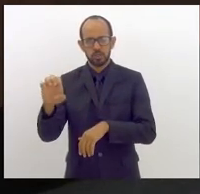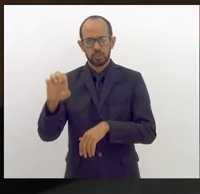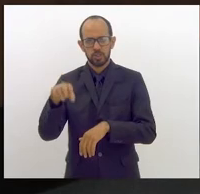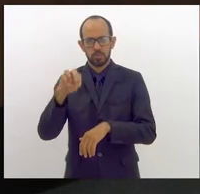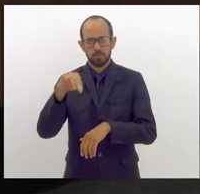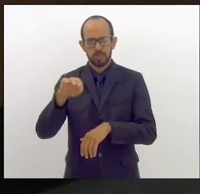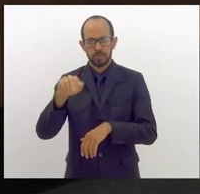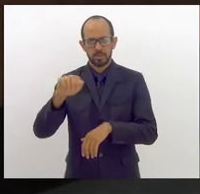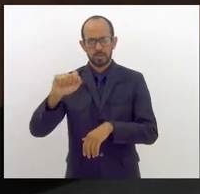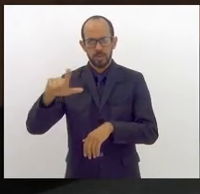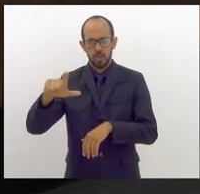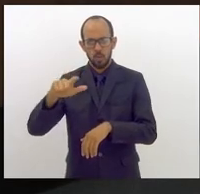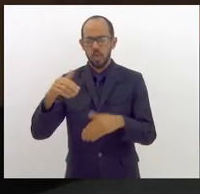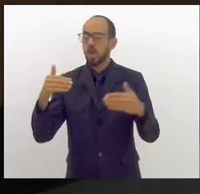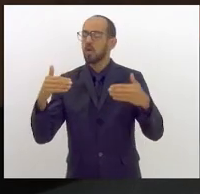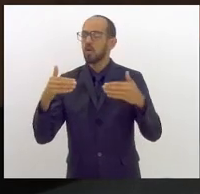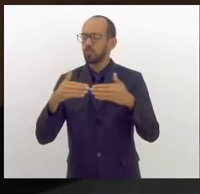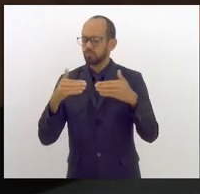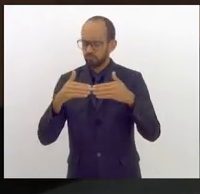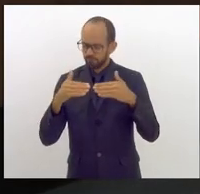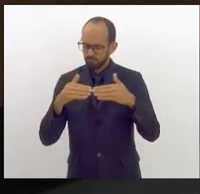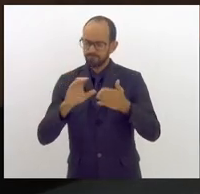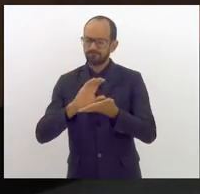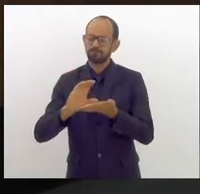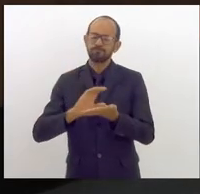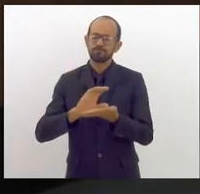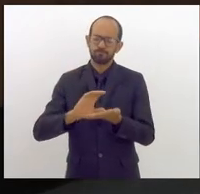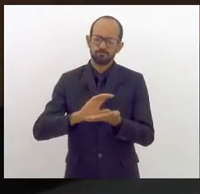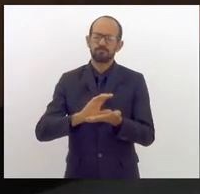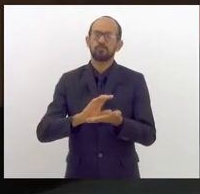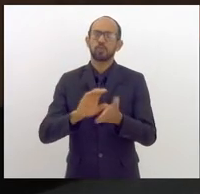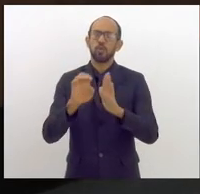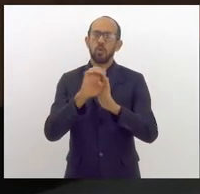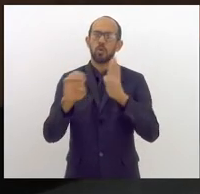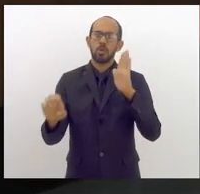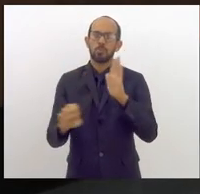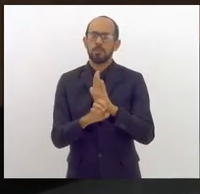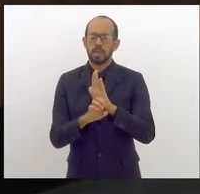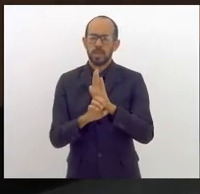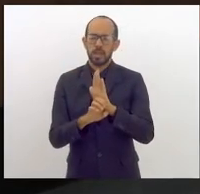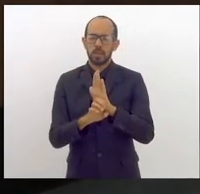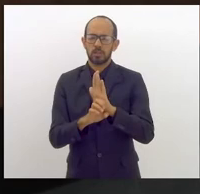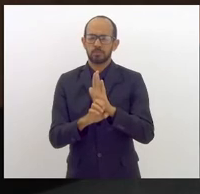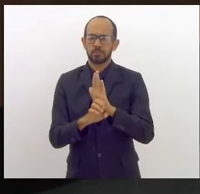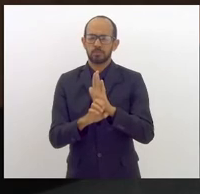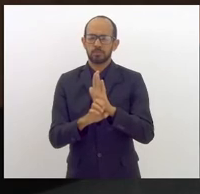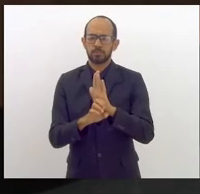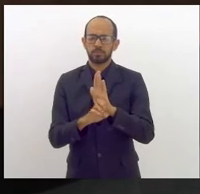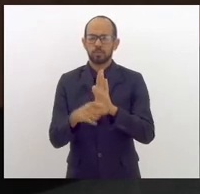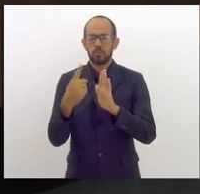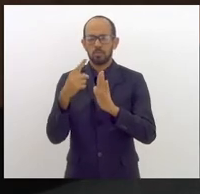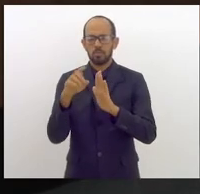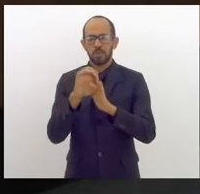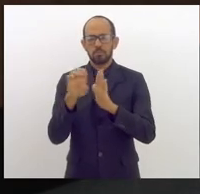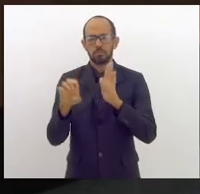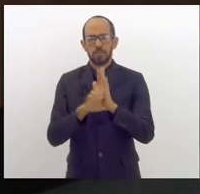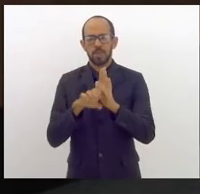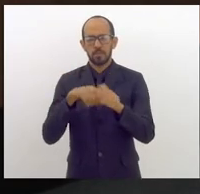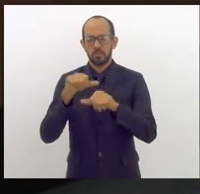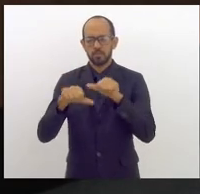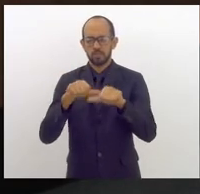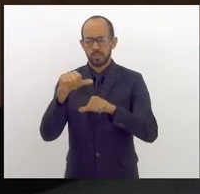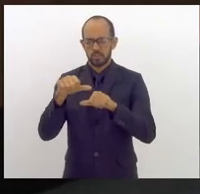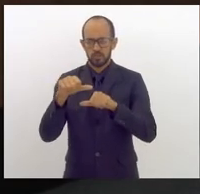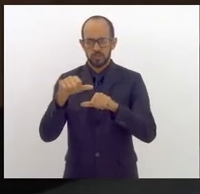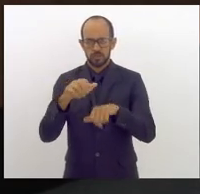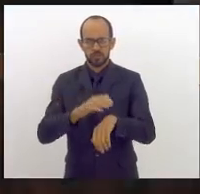parecer pela constitucionalidade com emenda trata-se de uma Emenda modificativa